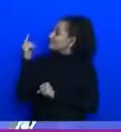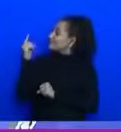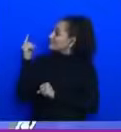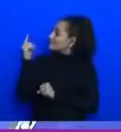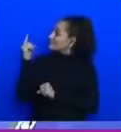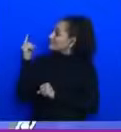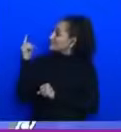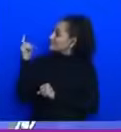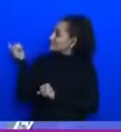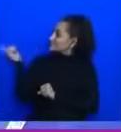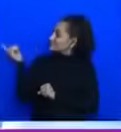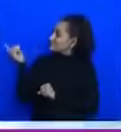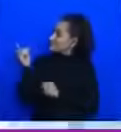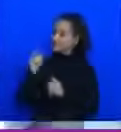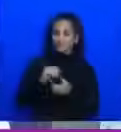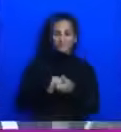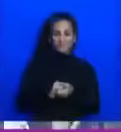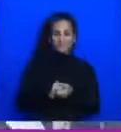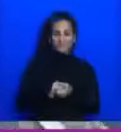Rodadas valendo.